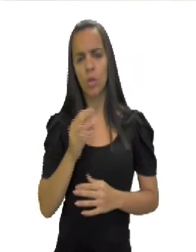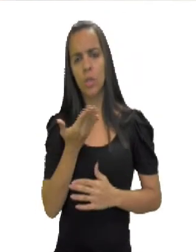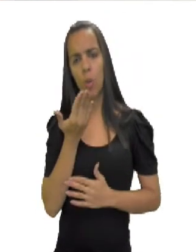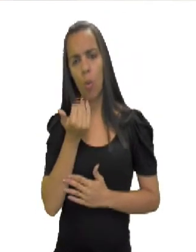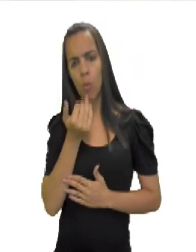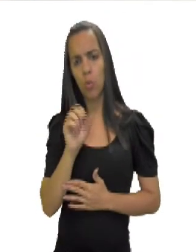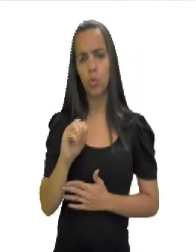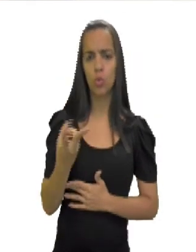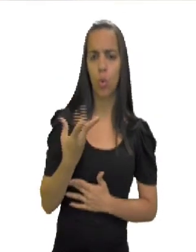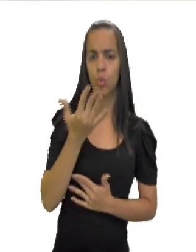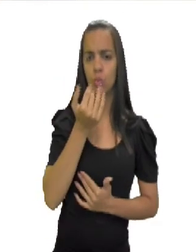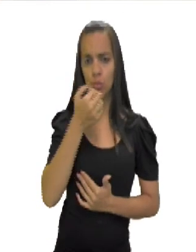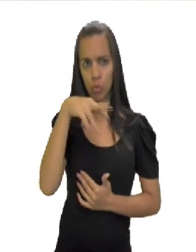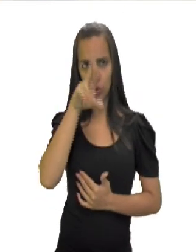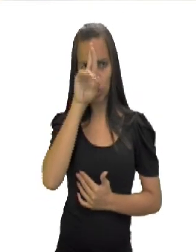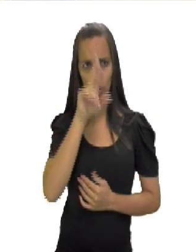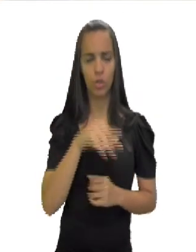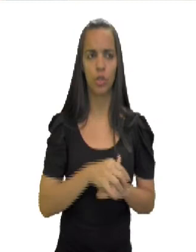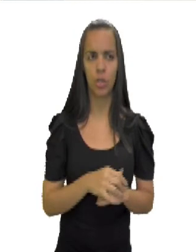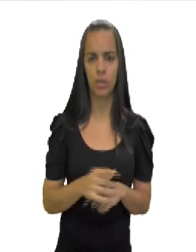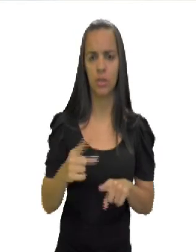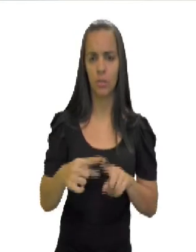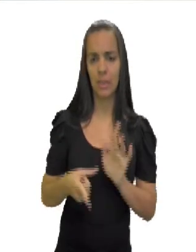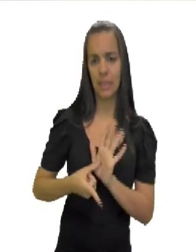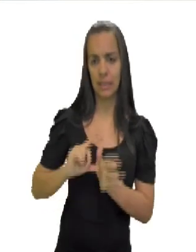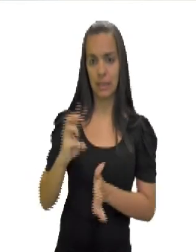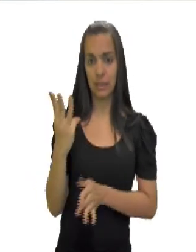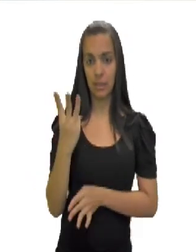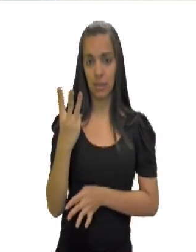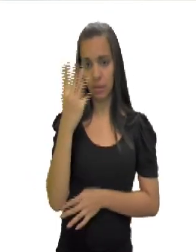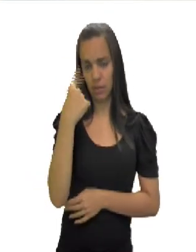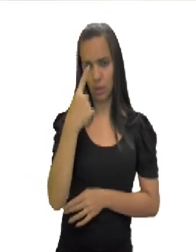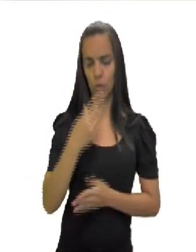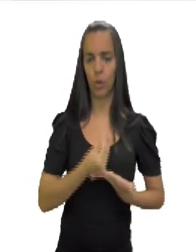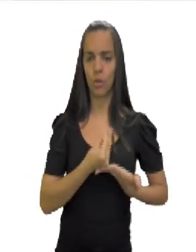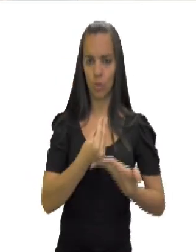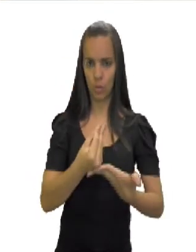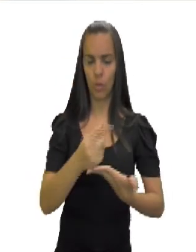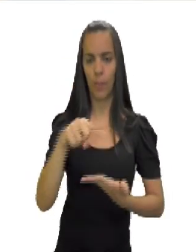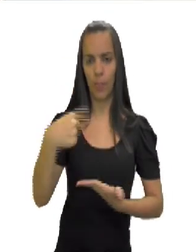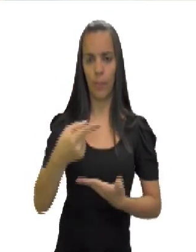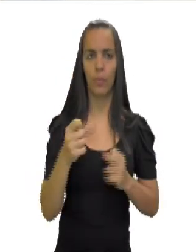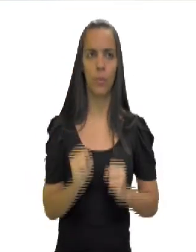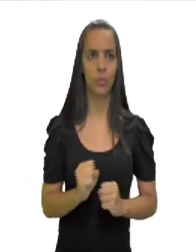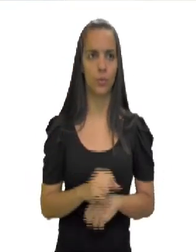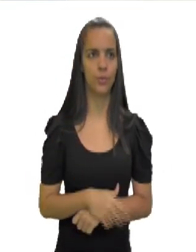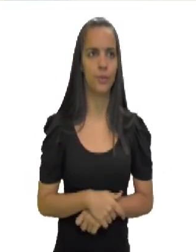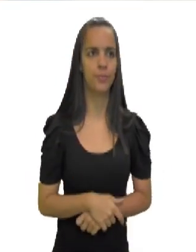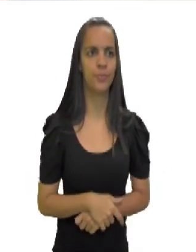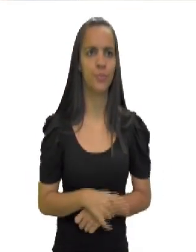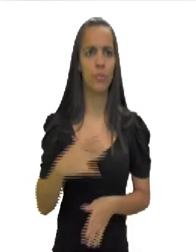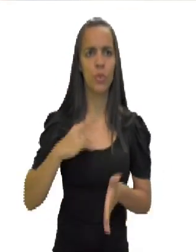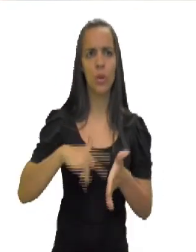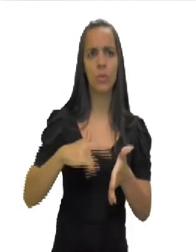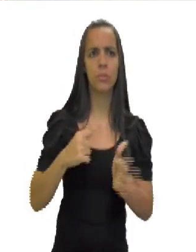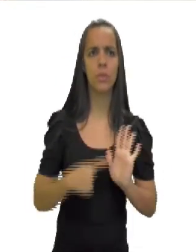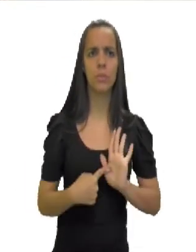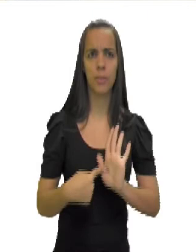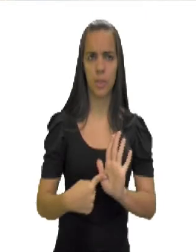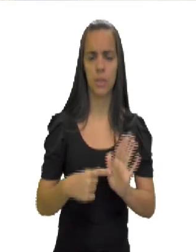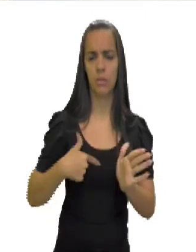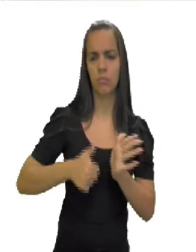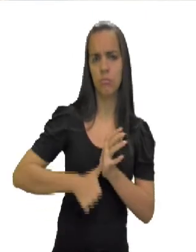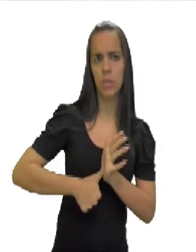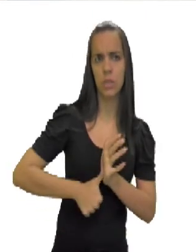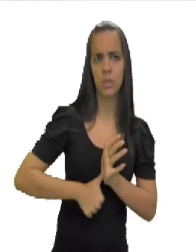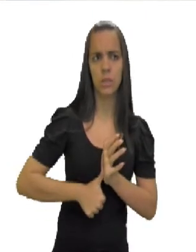doar após 3 horas. Documentos, apresentar um documento de identidade original com foto